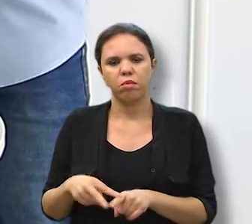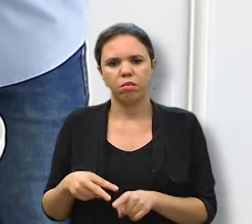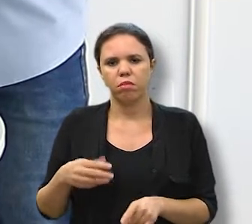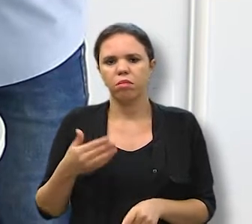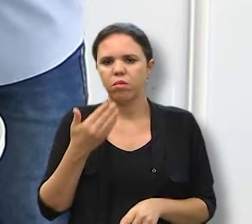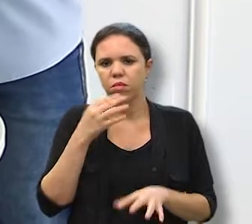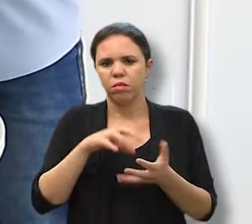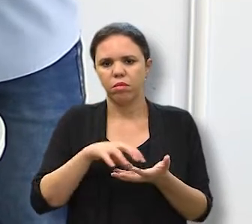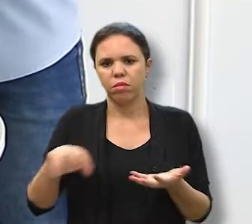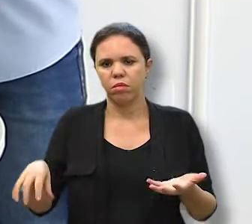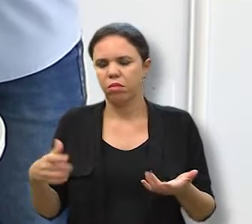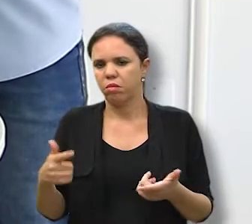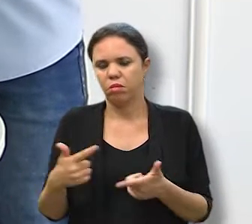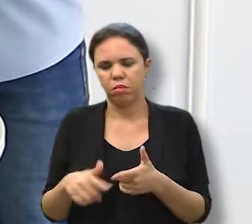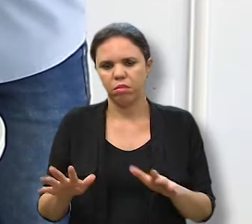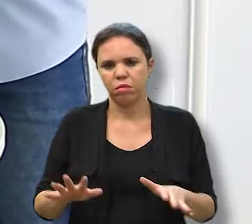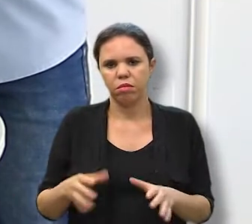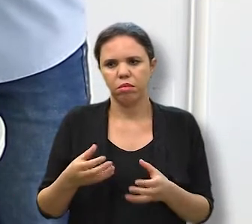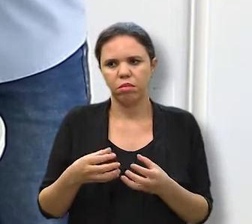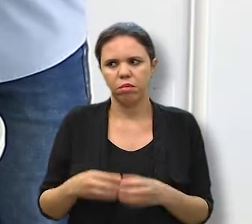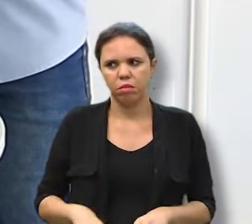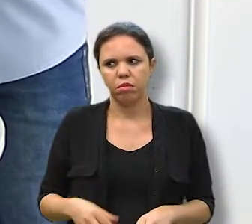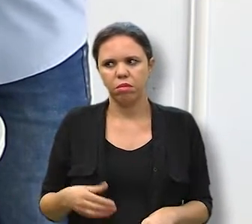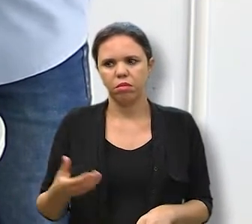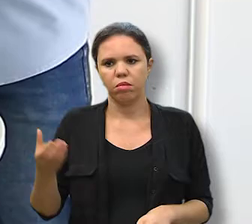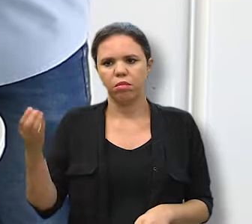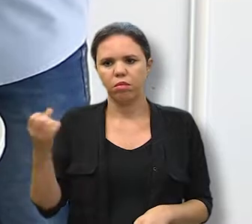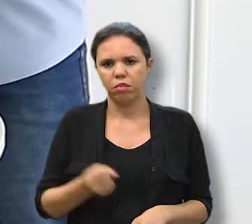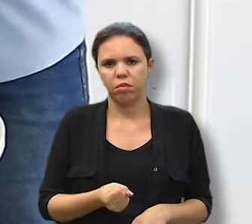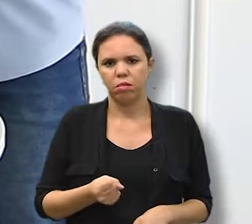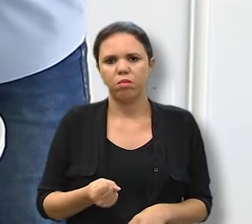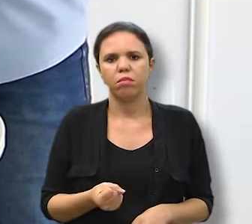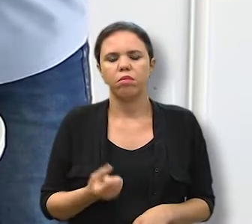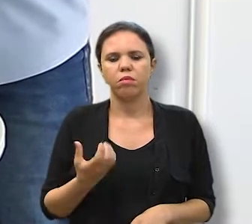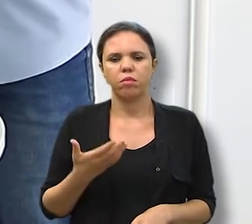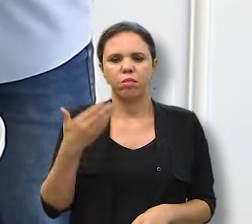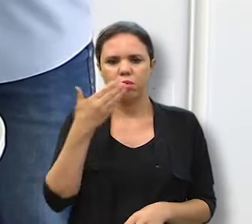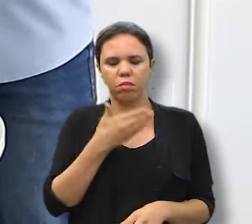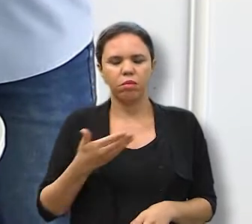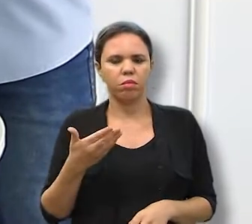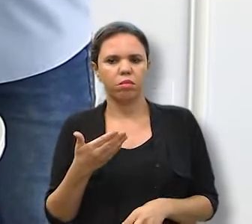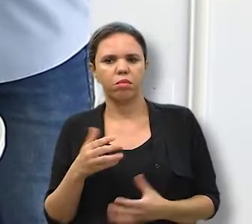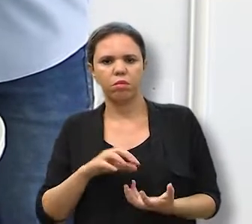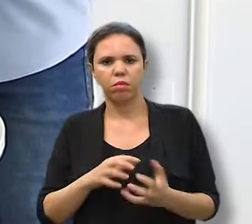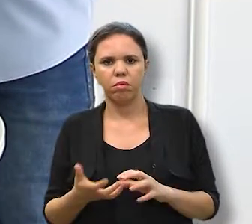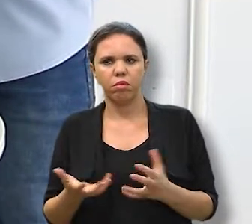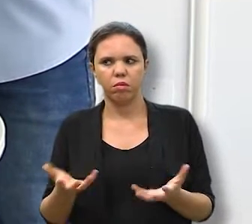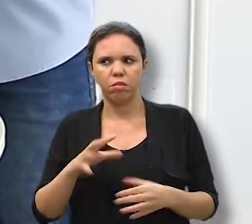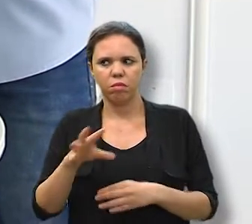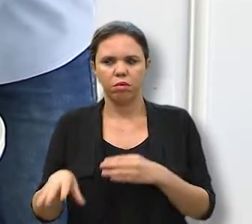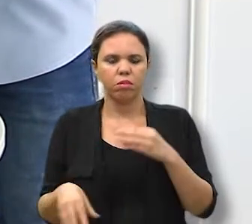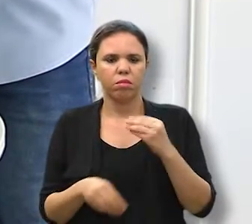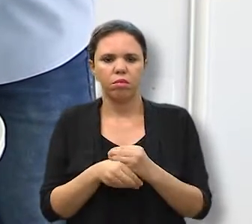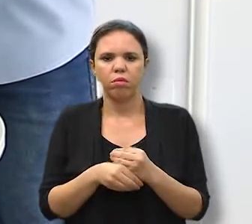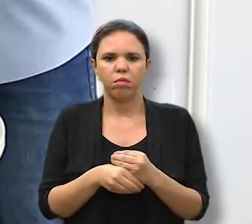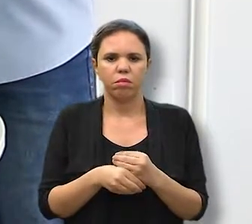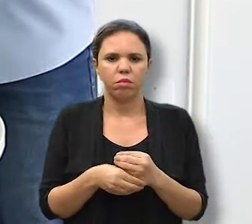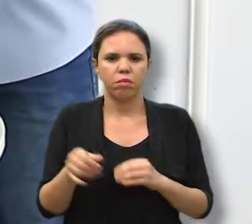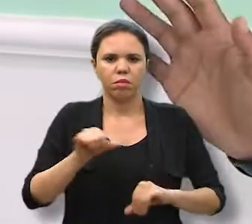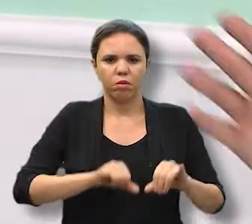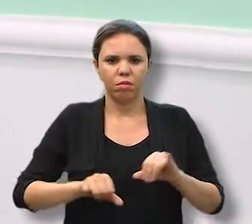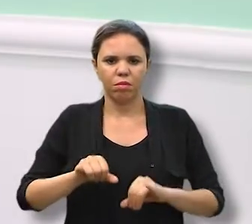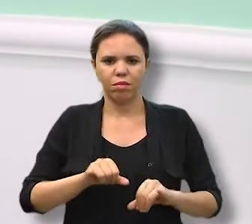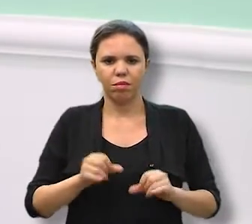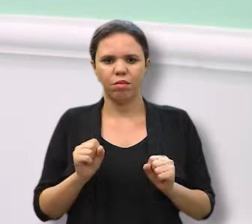pudim que não tem segredo. Ovo, leite condensado, leite, isso pra massa. Isso. Se eu quiser acrescentar uma essência,